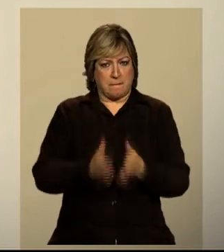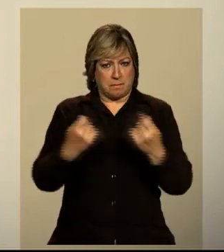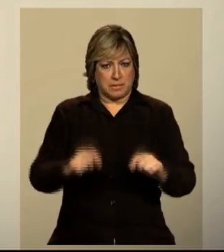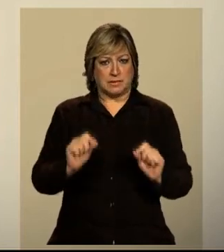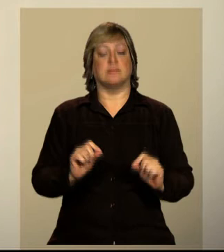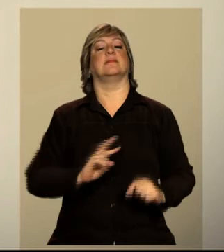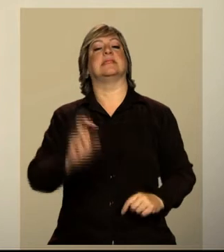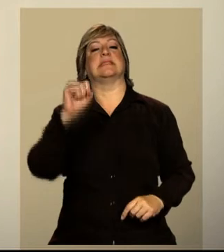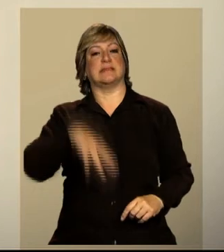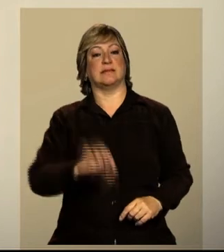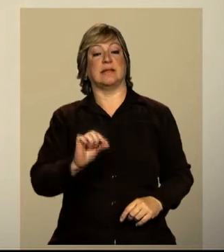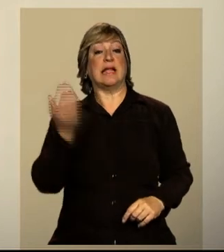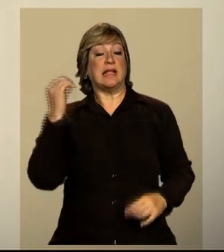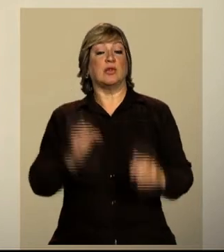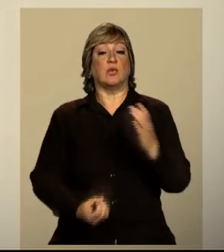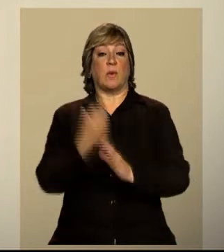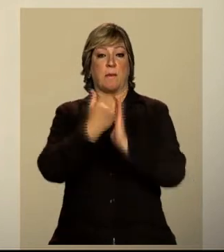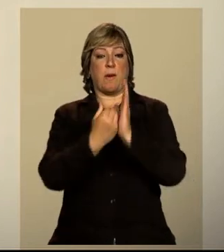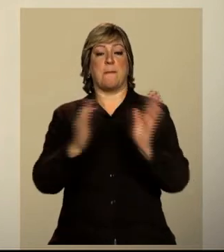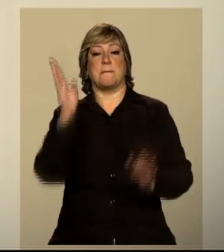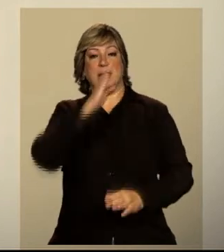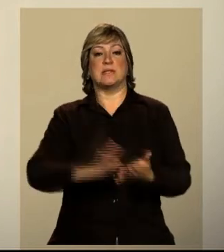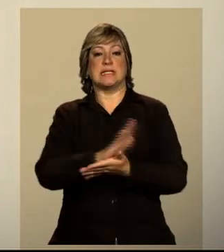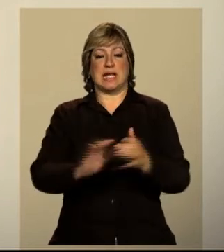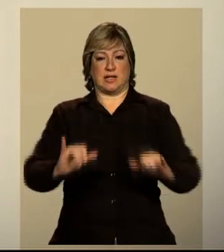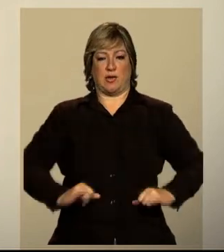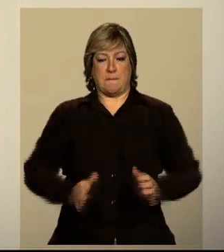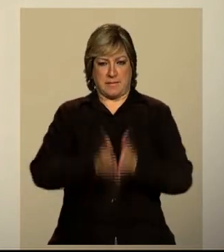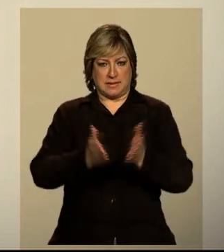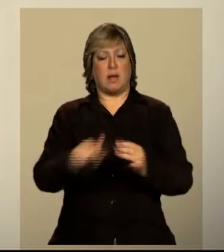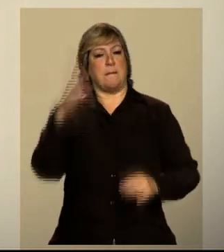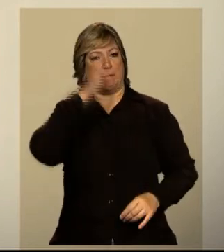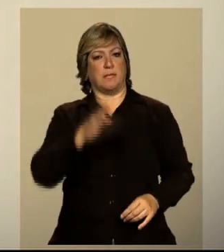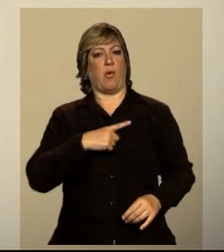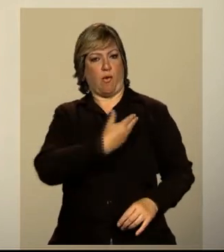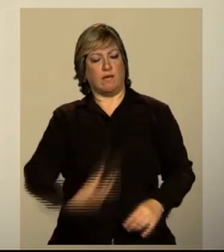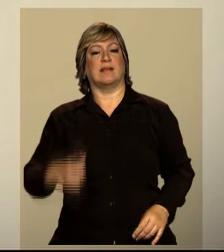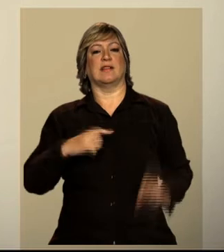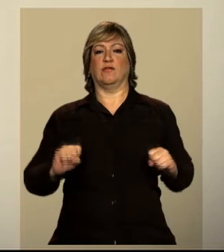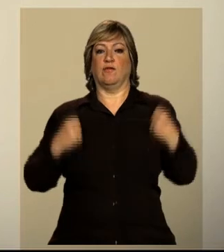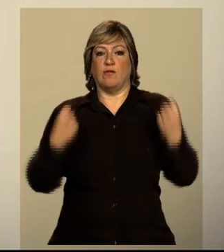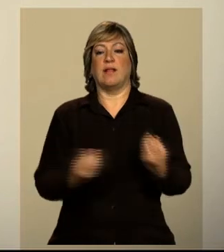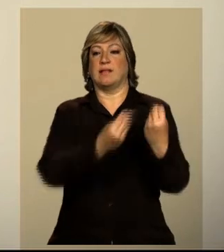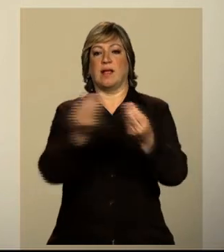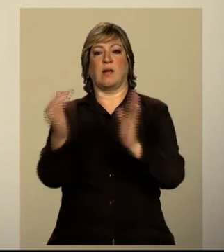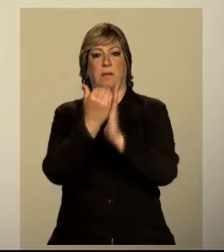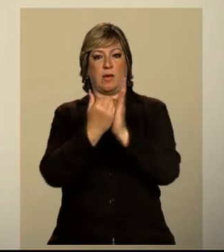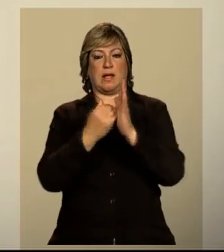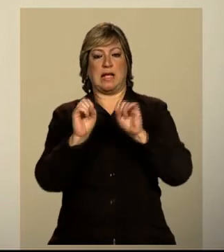sem luz desde o lançamento do Brasil sem miséria o Governo está fazendo um grande esforço para levar o programa